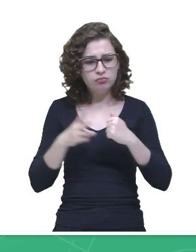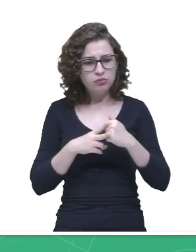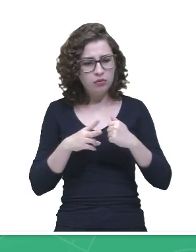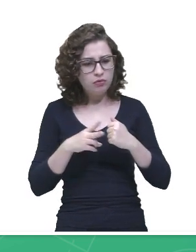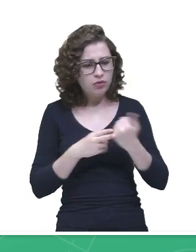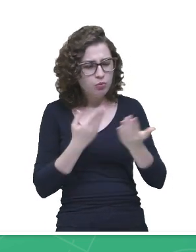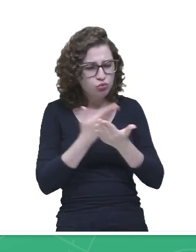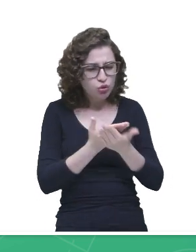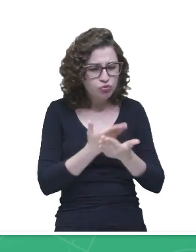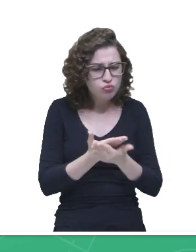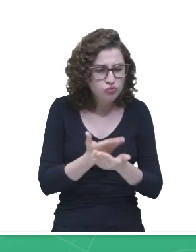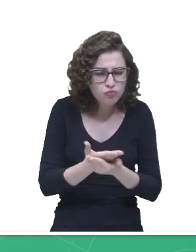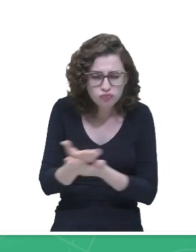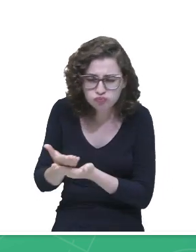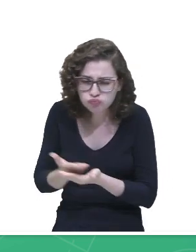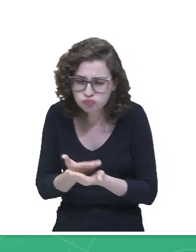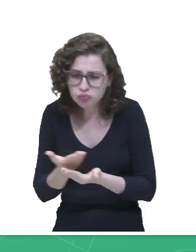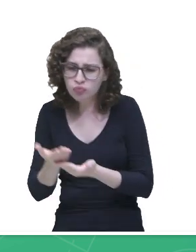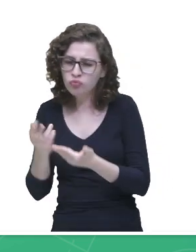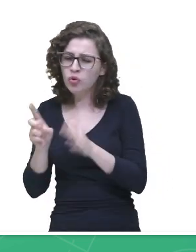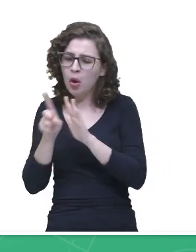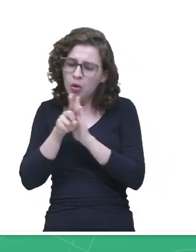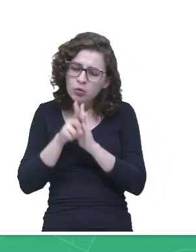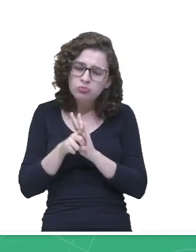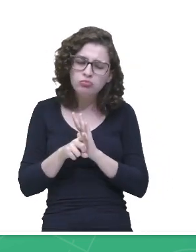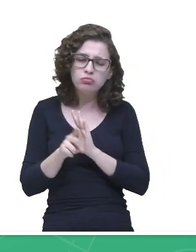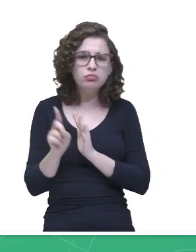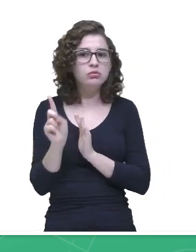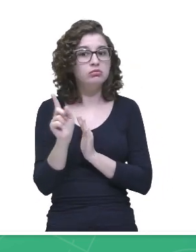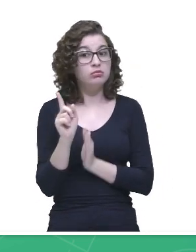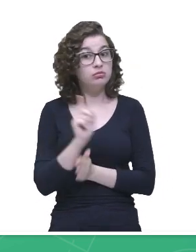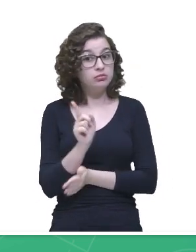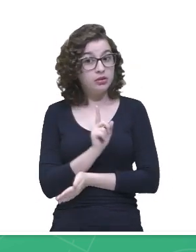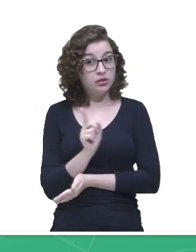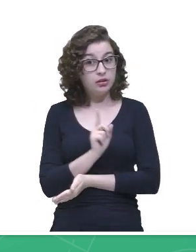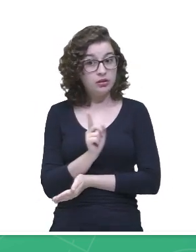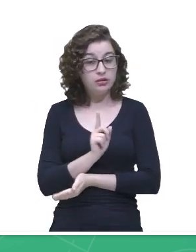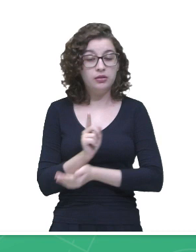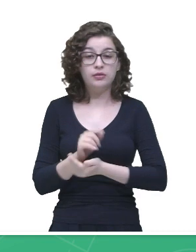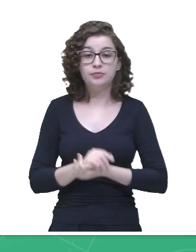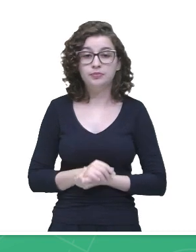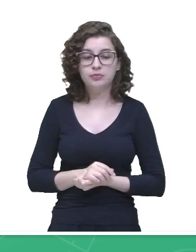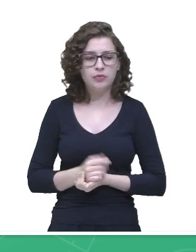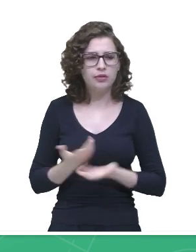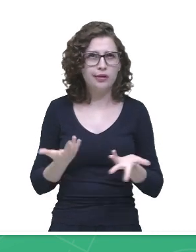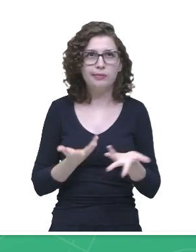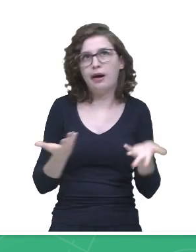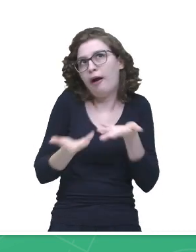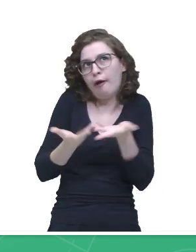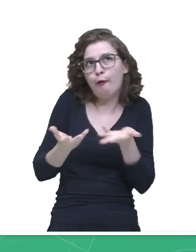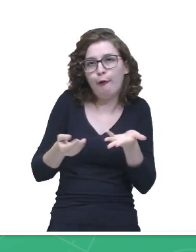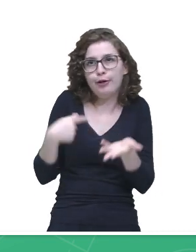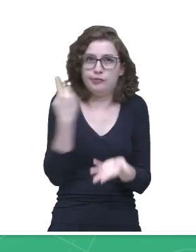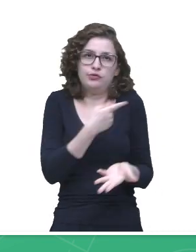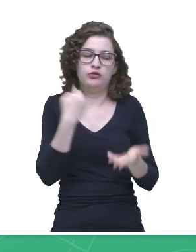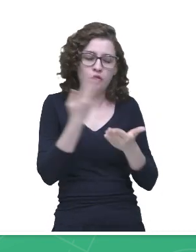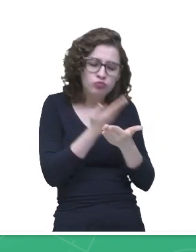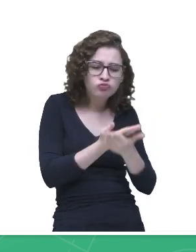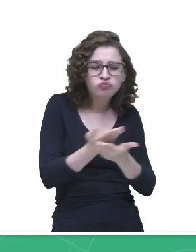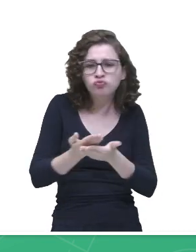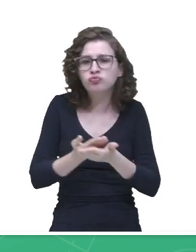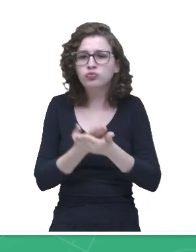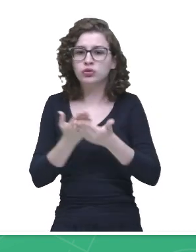tempo verbal, pessoal. Atentem para isso. Não é só uma questão de nós estarmos aqui estudando o tempo verbal. É uma questão